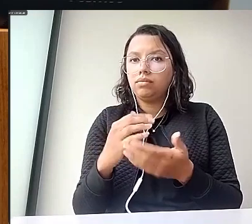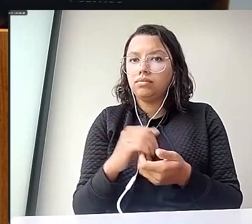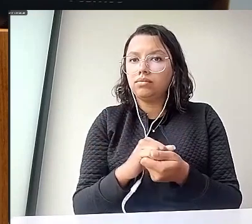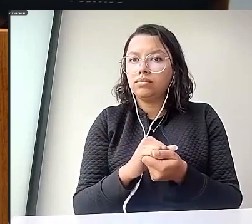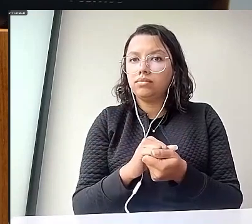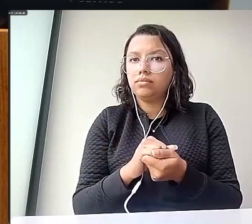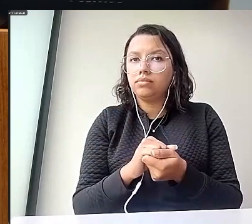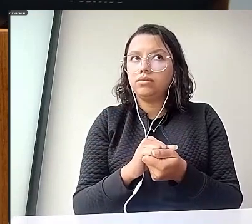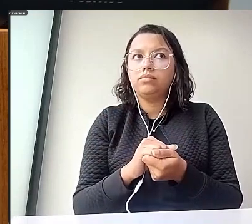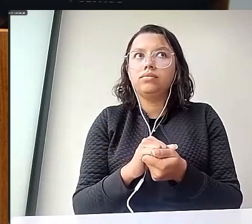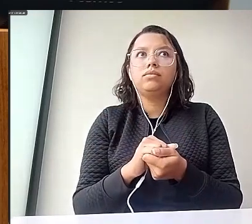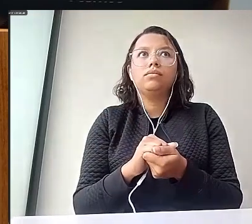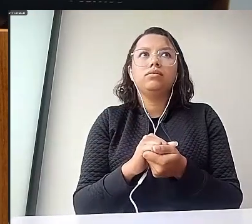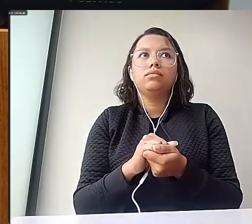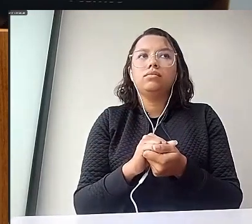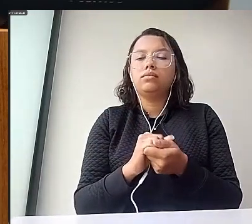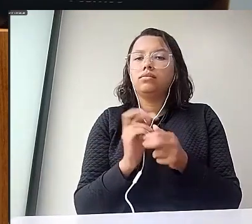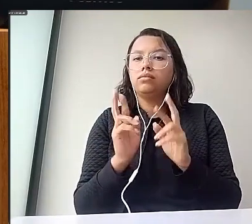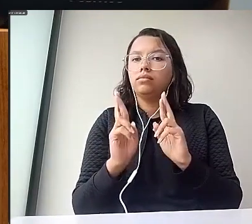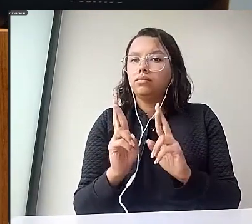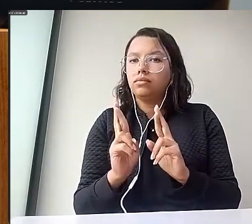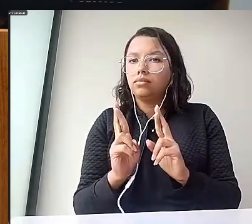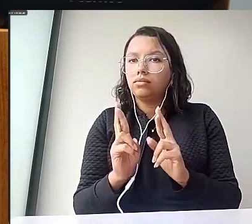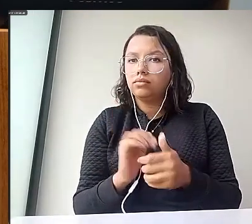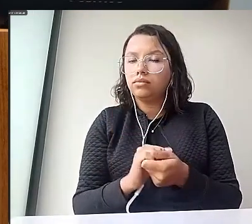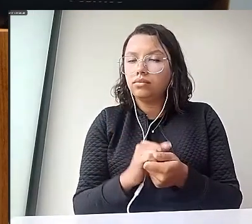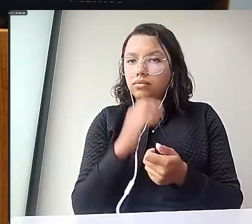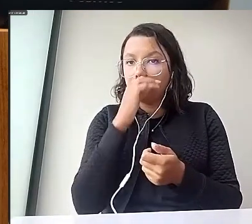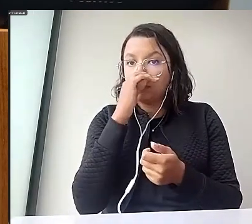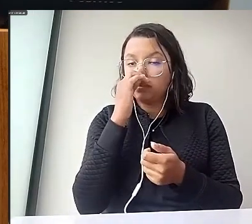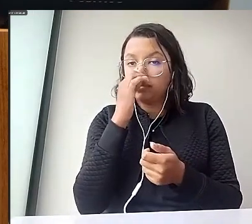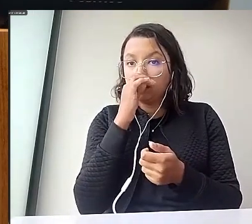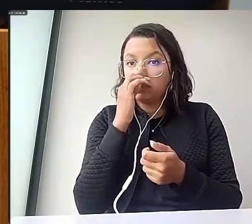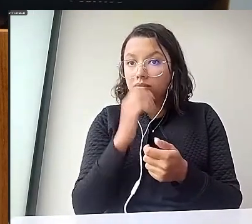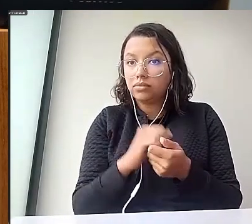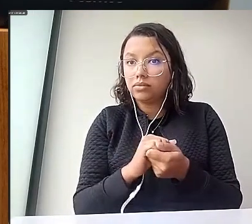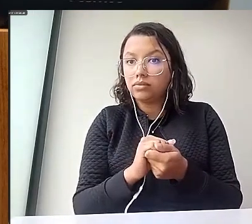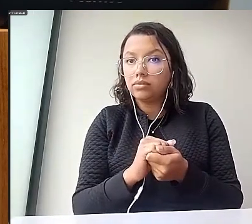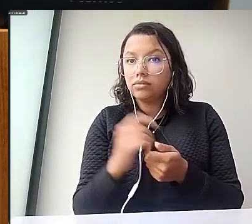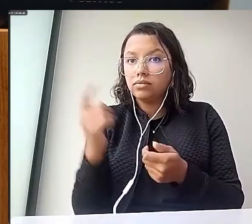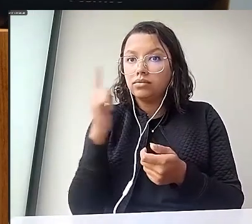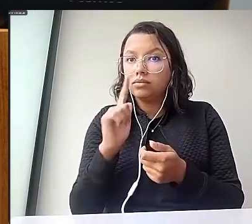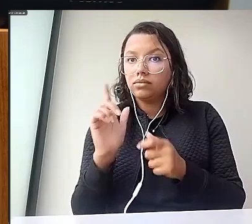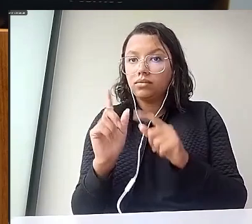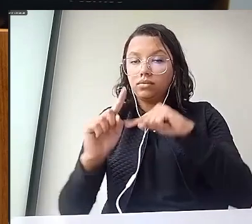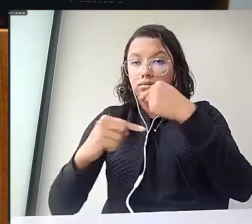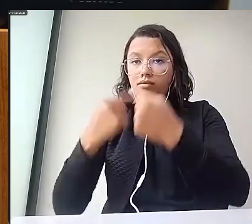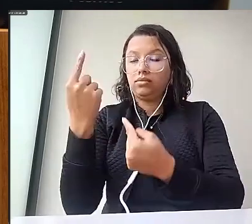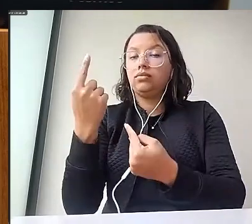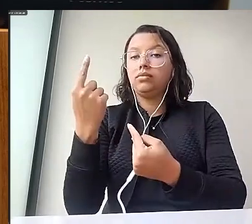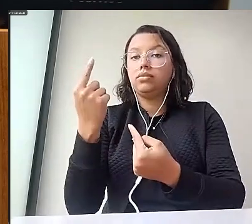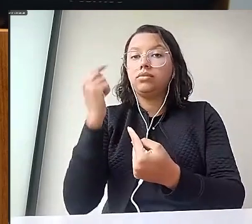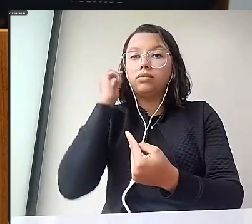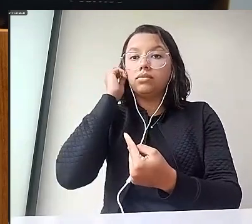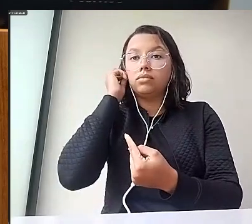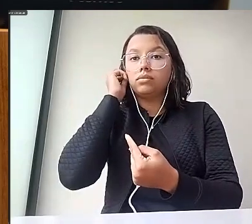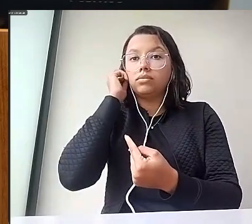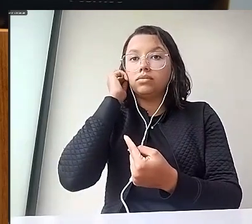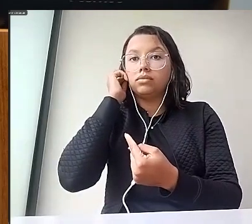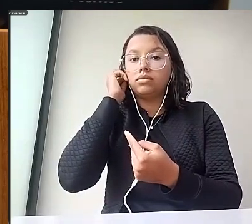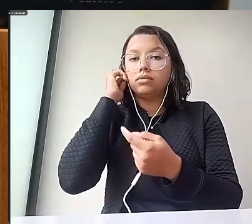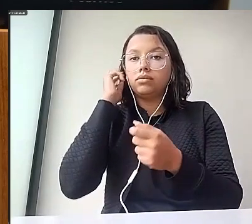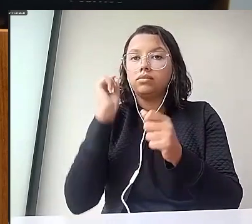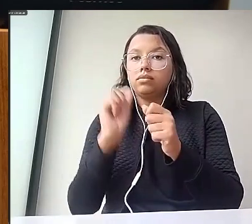1958, se pretendió que se había conseguido una revolución Sí. estableciendo